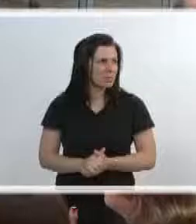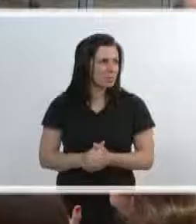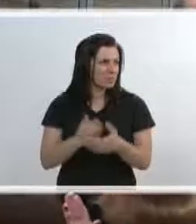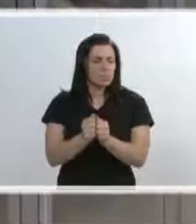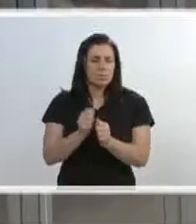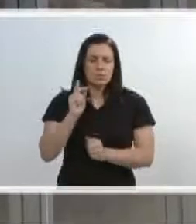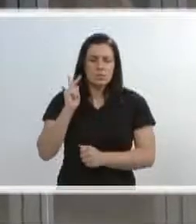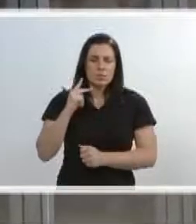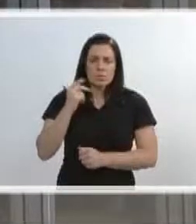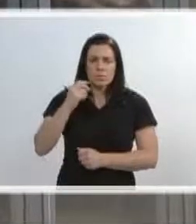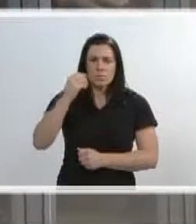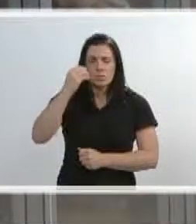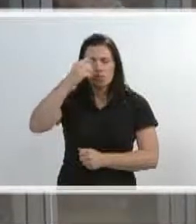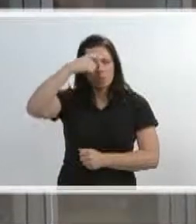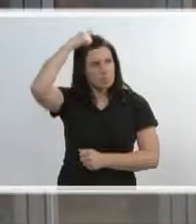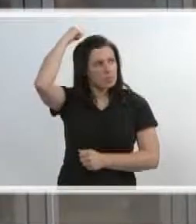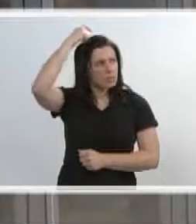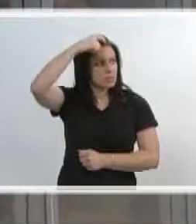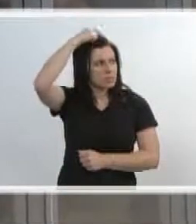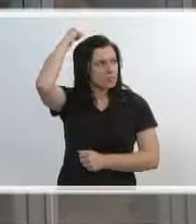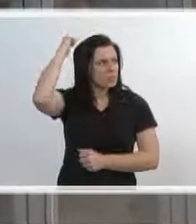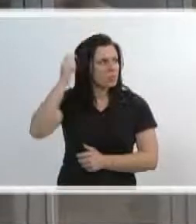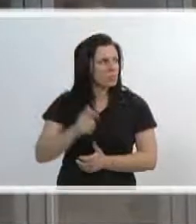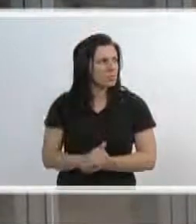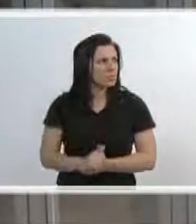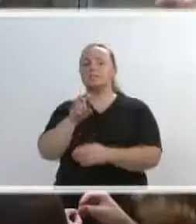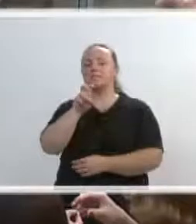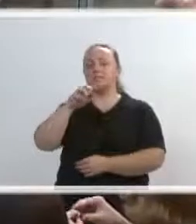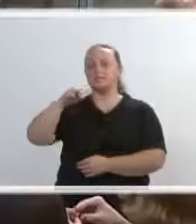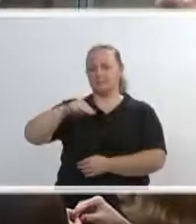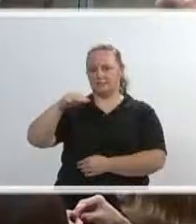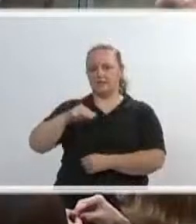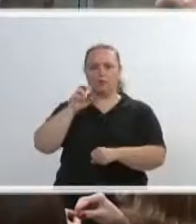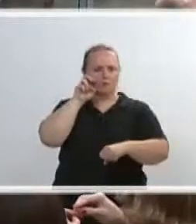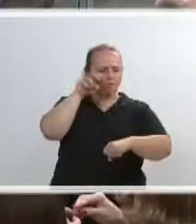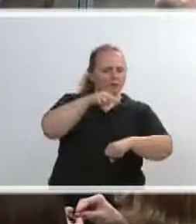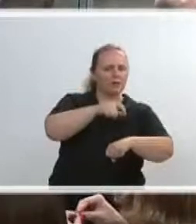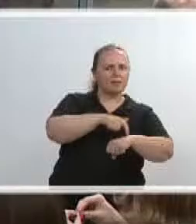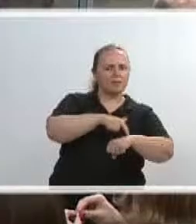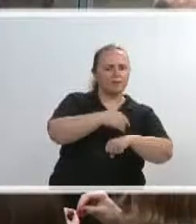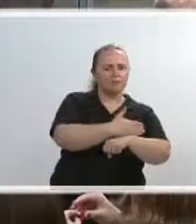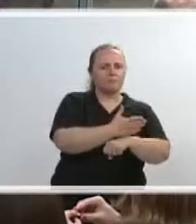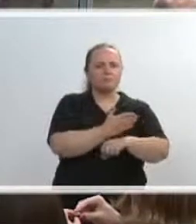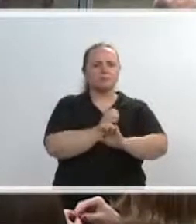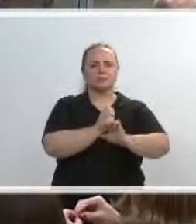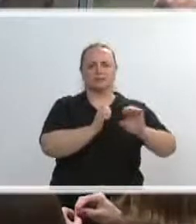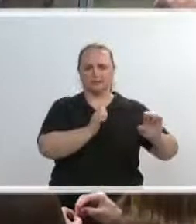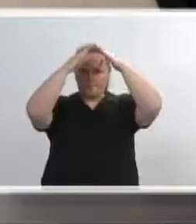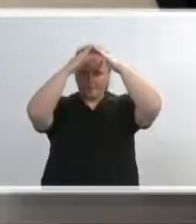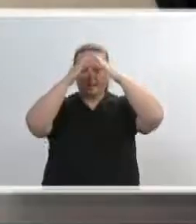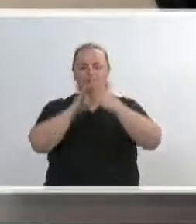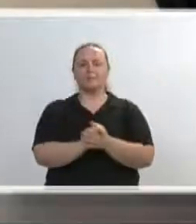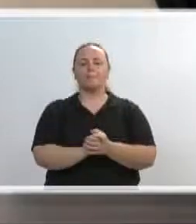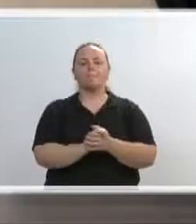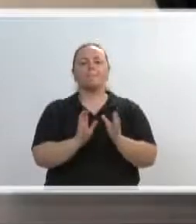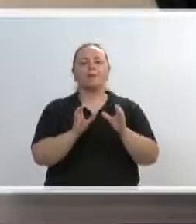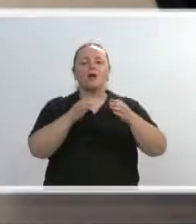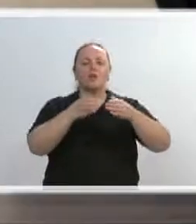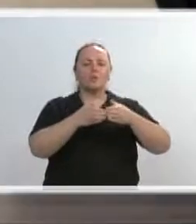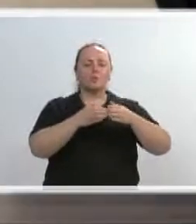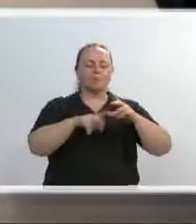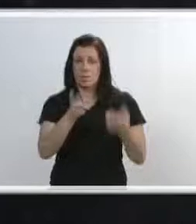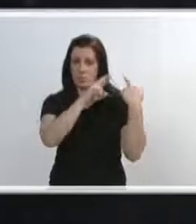É essa mensagem que eu quero compartilhar com todos que estão nos acompanhando em casa também, de esperança, de alegria, de saber que através de Jesus